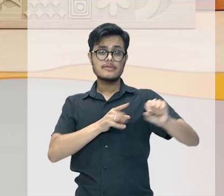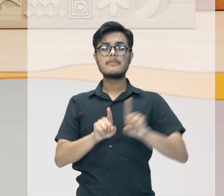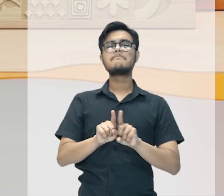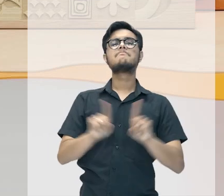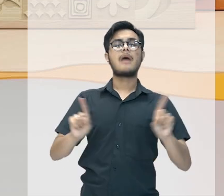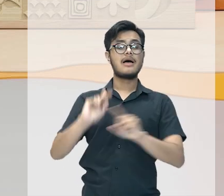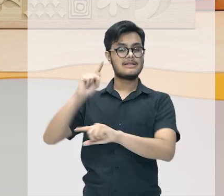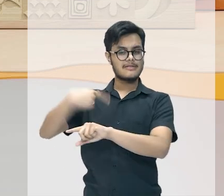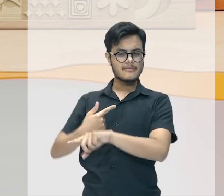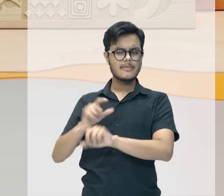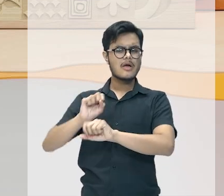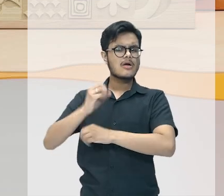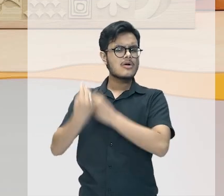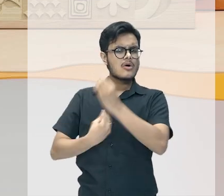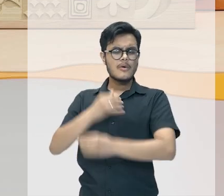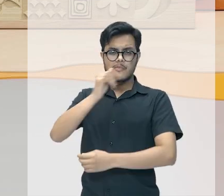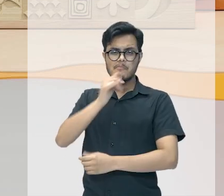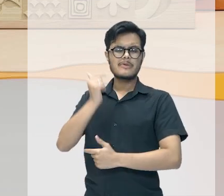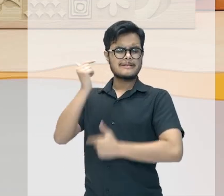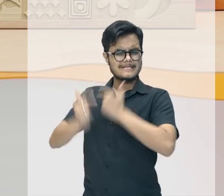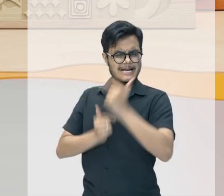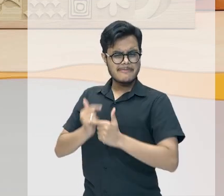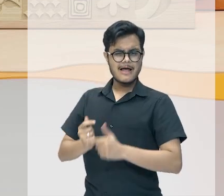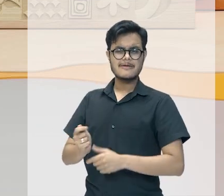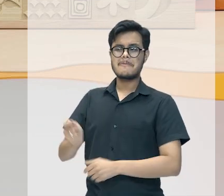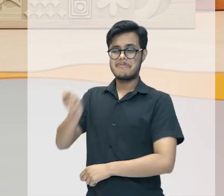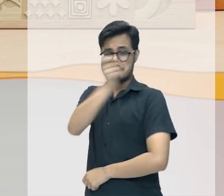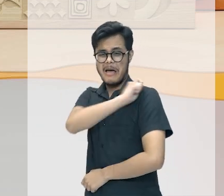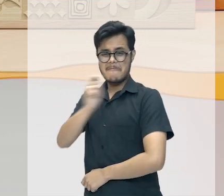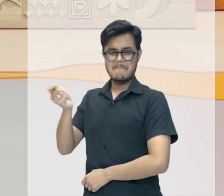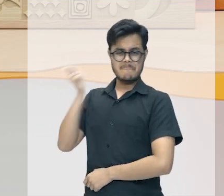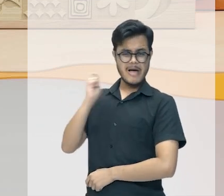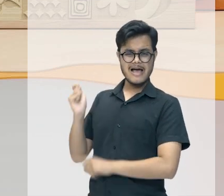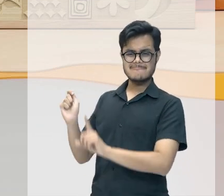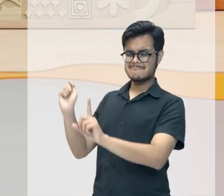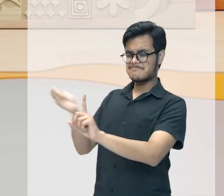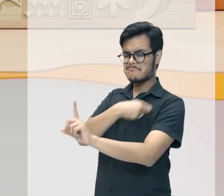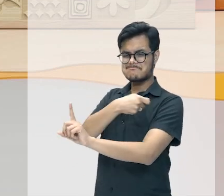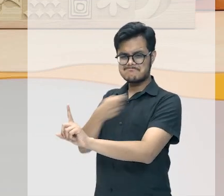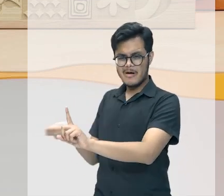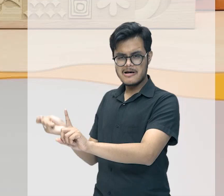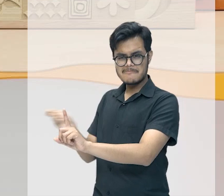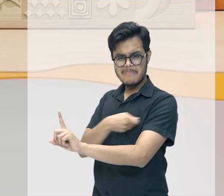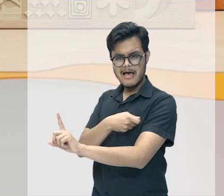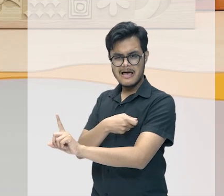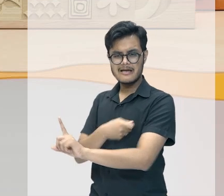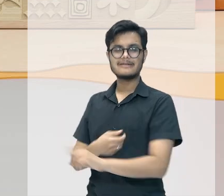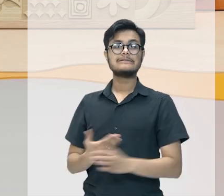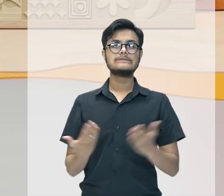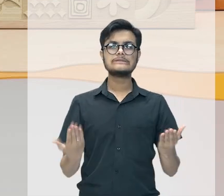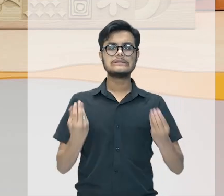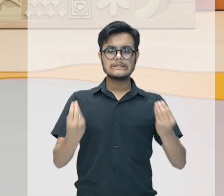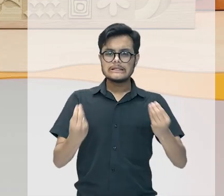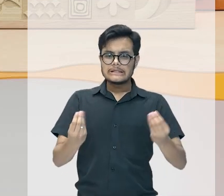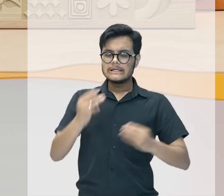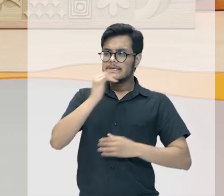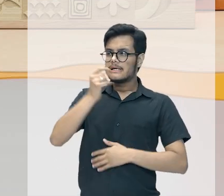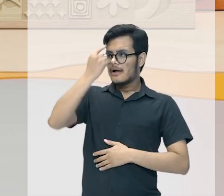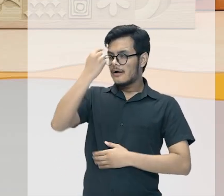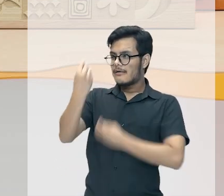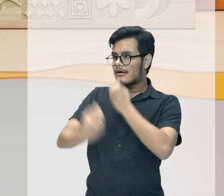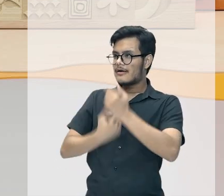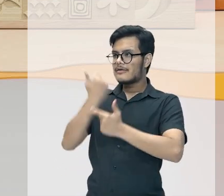ele vai servir, inclusive, como um instrumento de tortura, tá? Então, quer dizer, olha como que as ideias, né, elas vão surgindo.